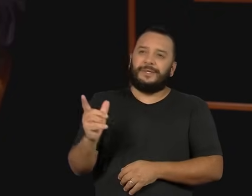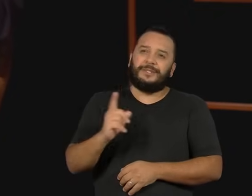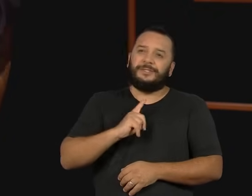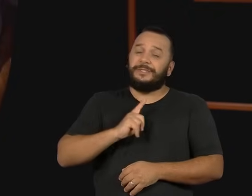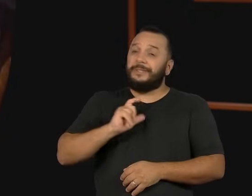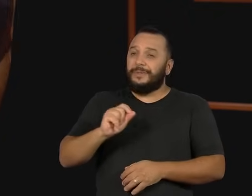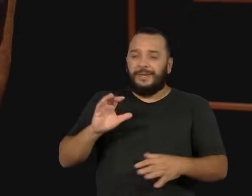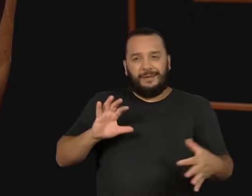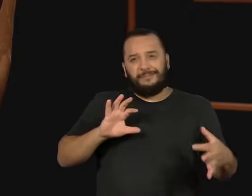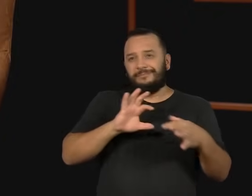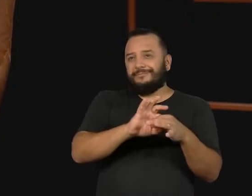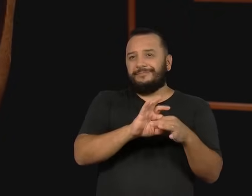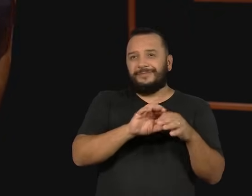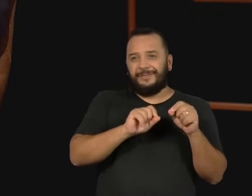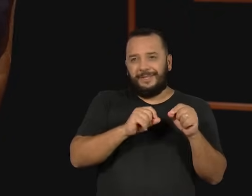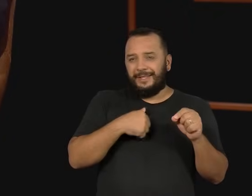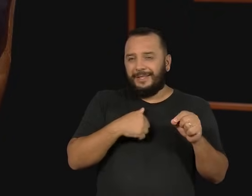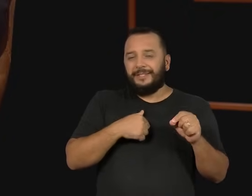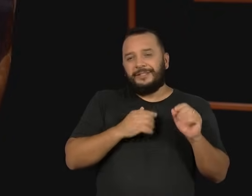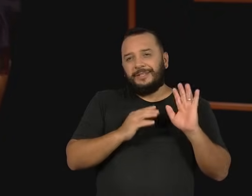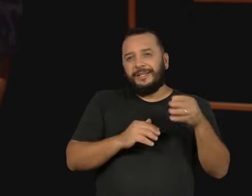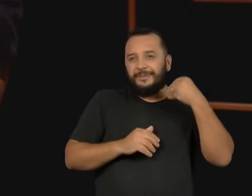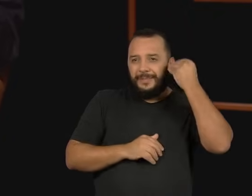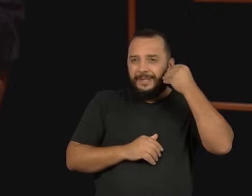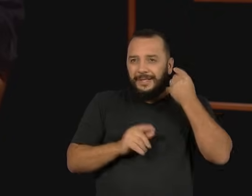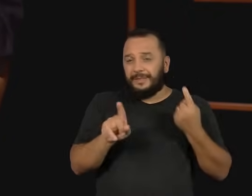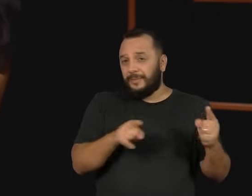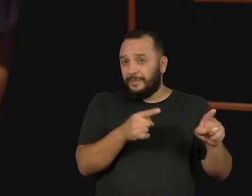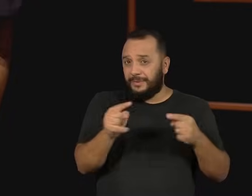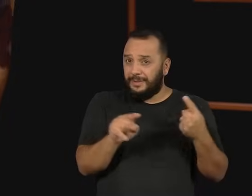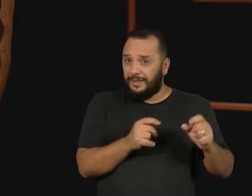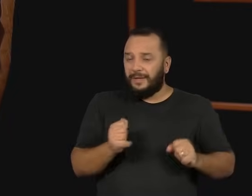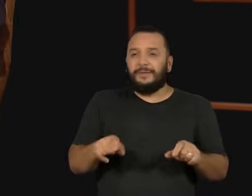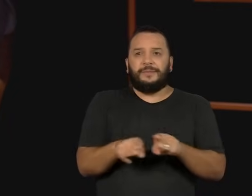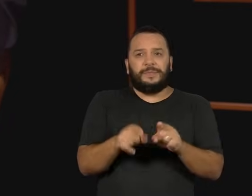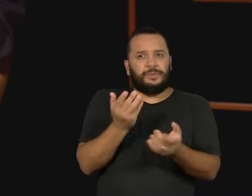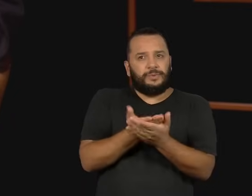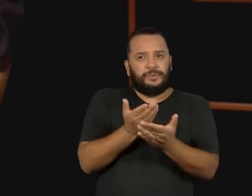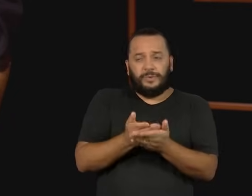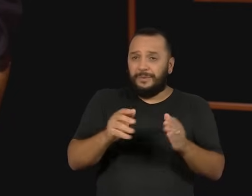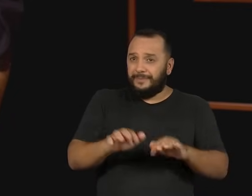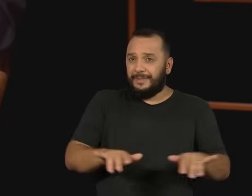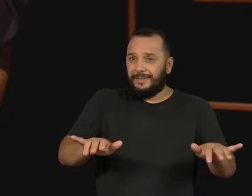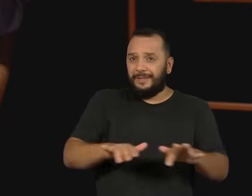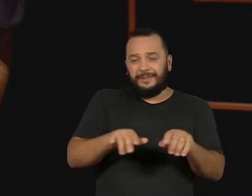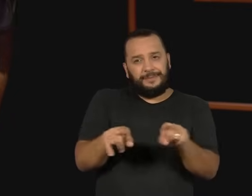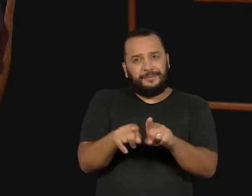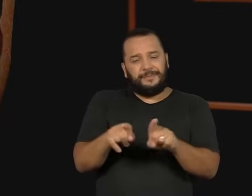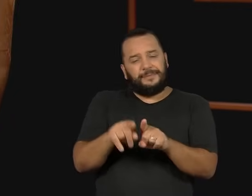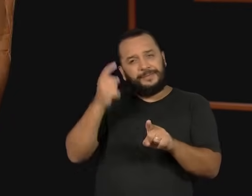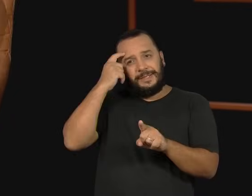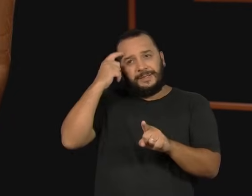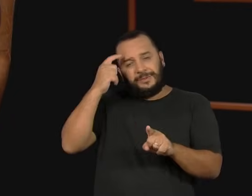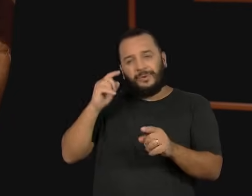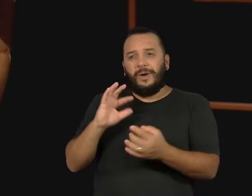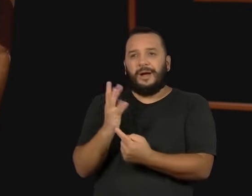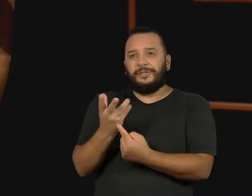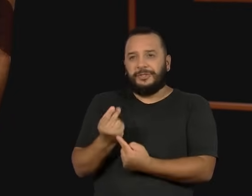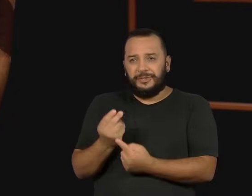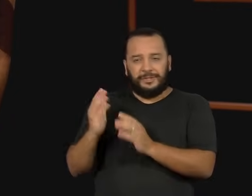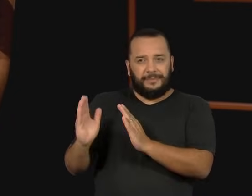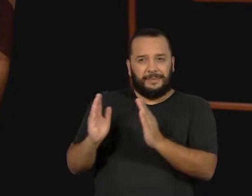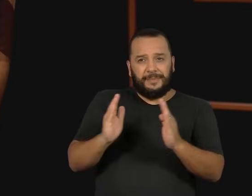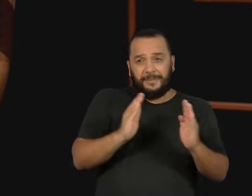ligação com a formação musical dele, né? Ele também estudou piano, ele também pensou ser concertista, ele também teve um trauma e